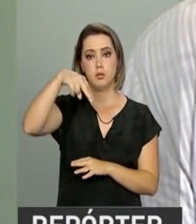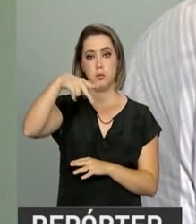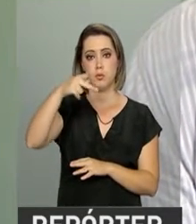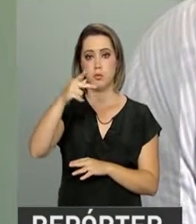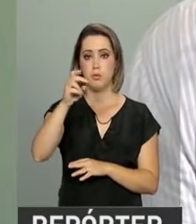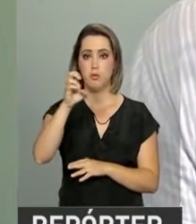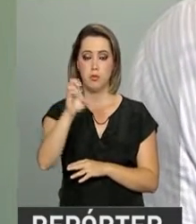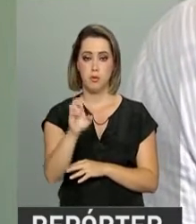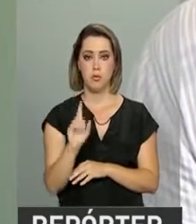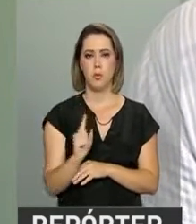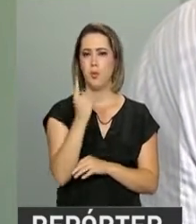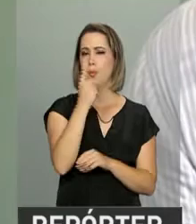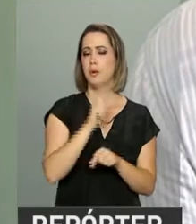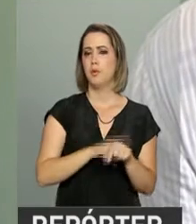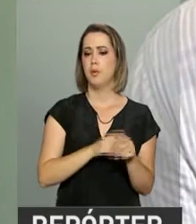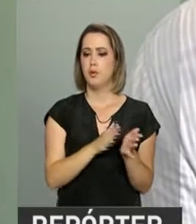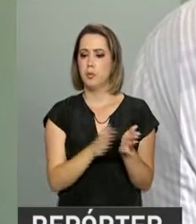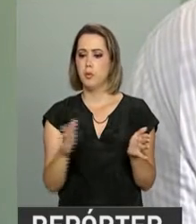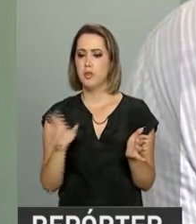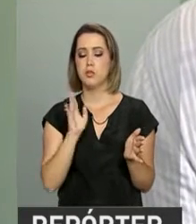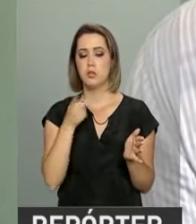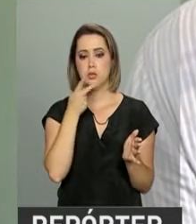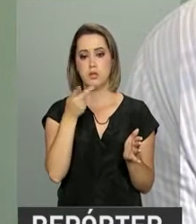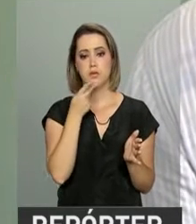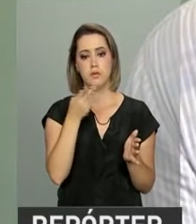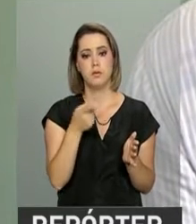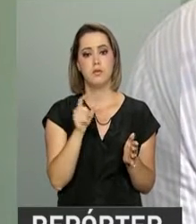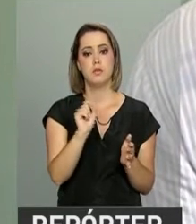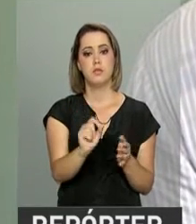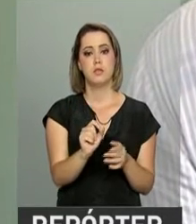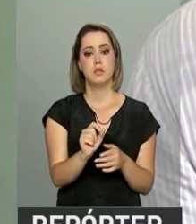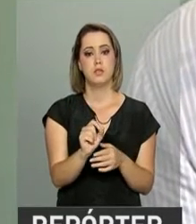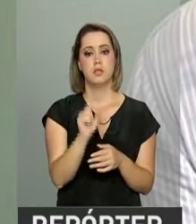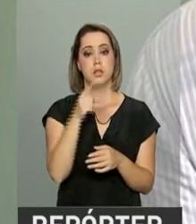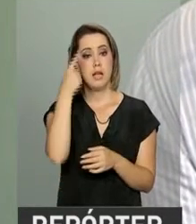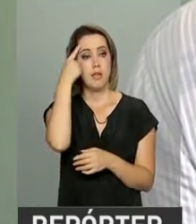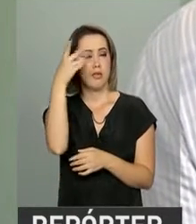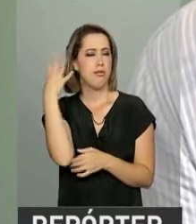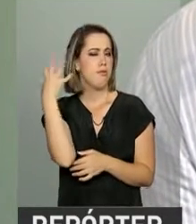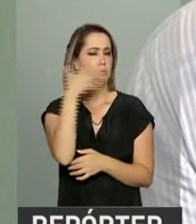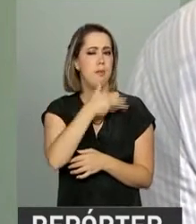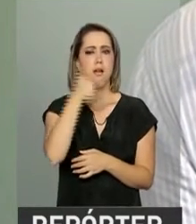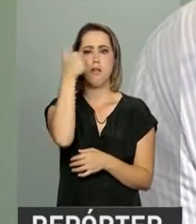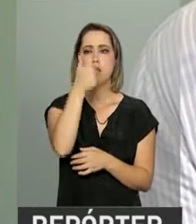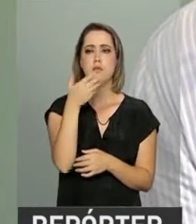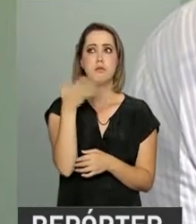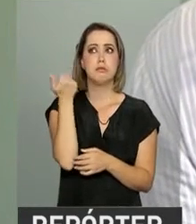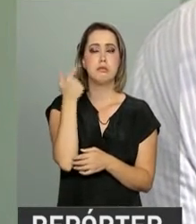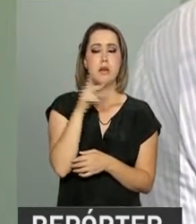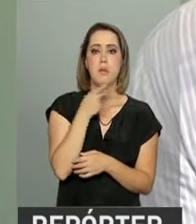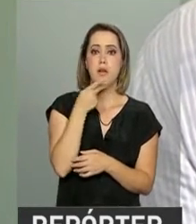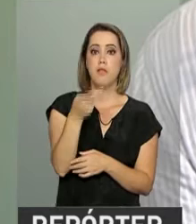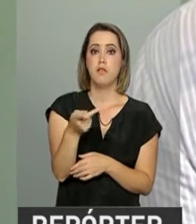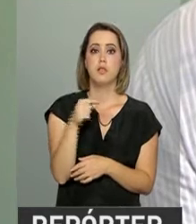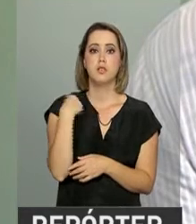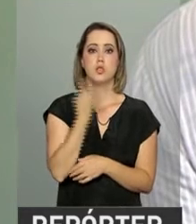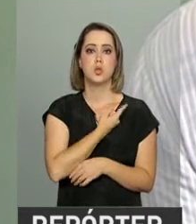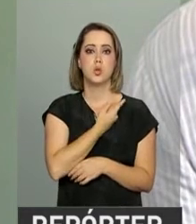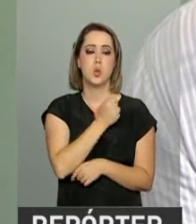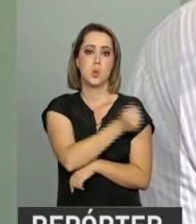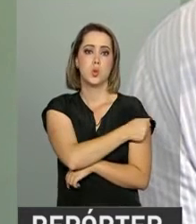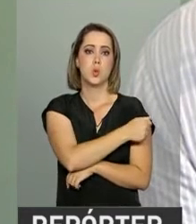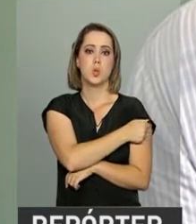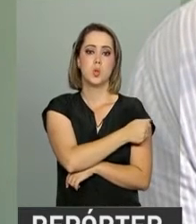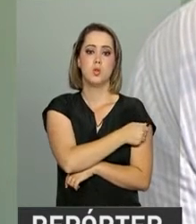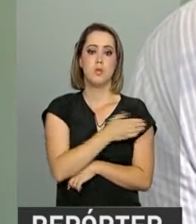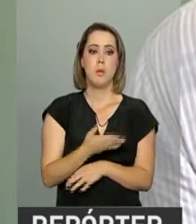lá já não falaram a empresa nos falou que eles acharam a idéia maravilhosa falaram na época que os nossos alunos serão os